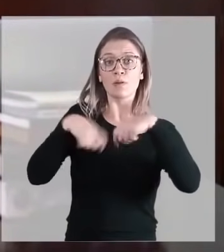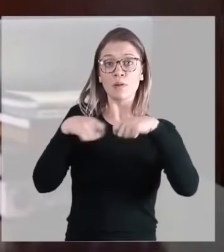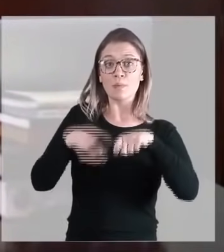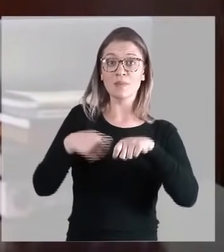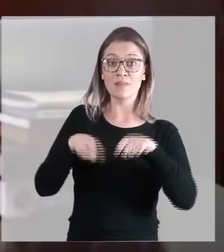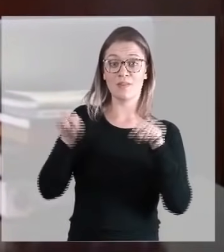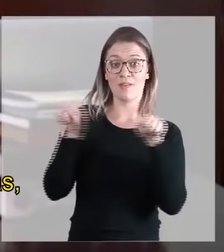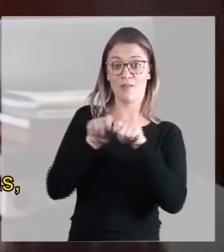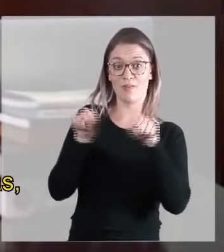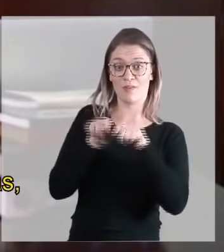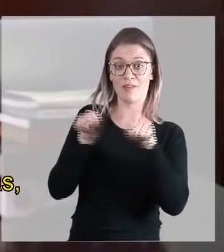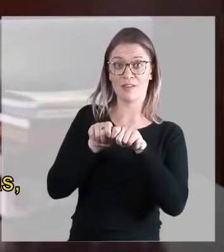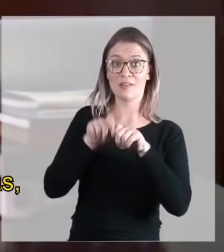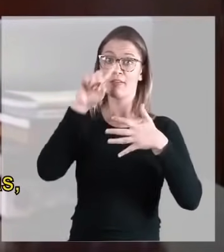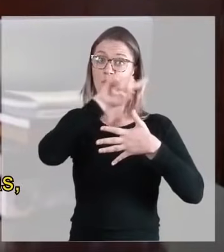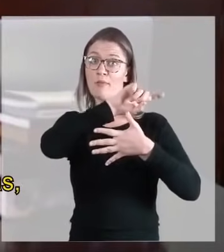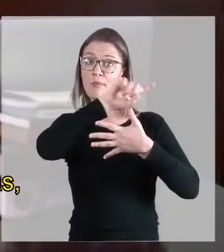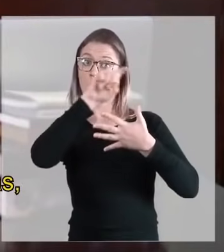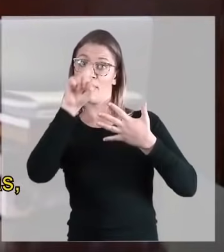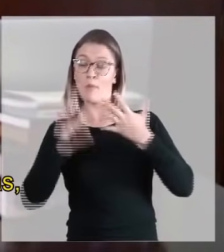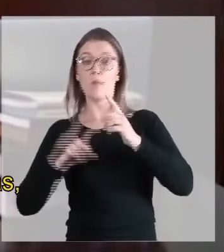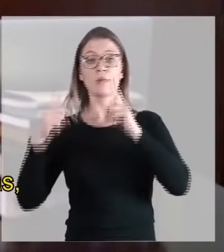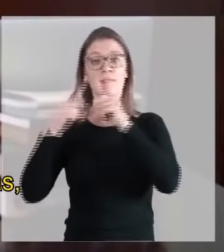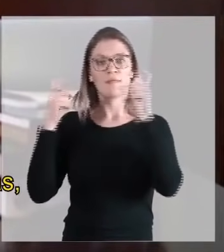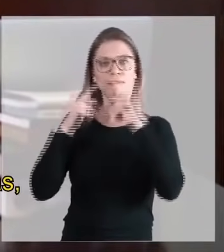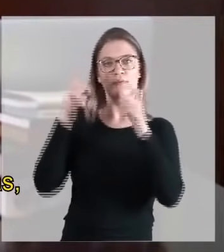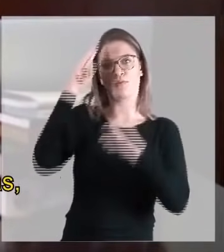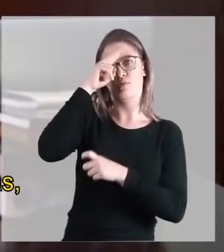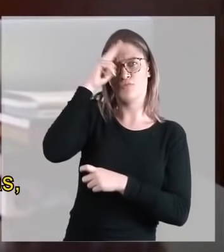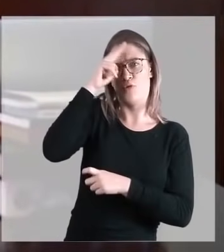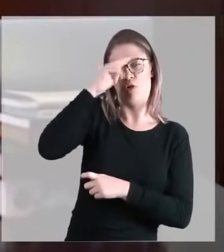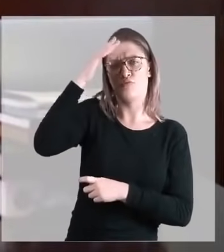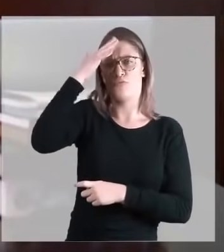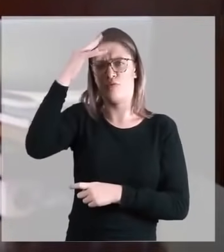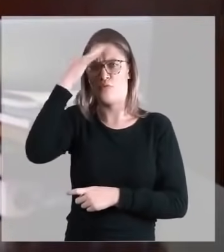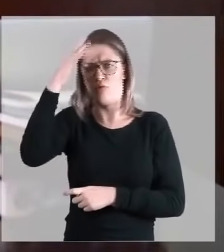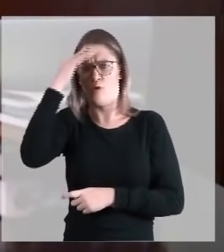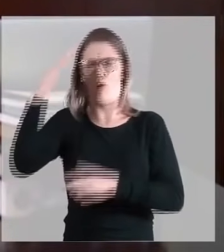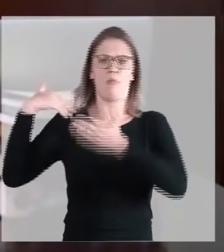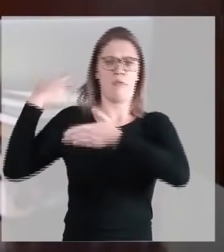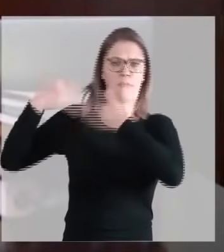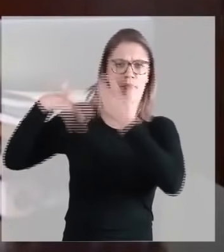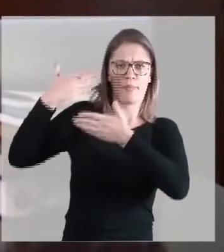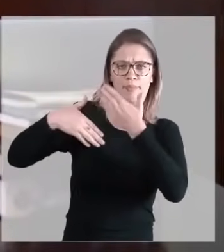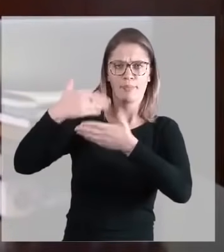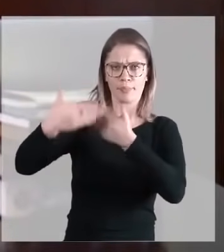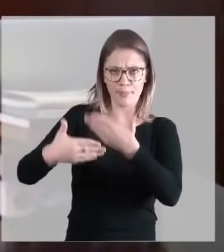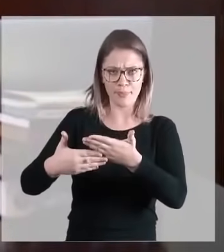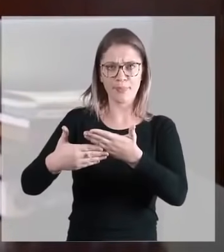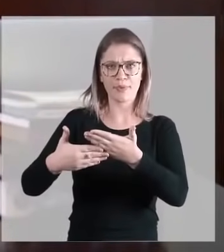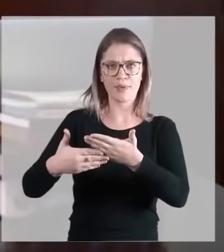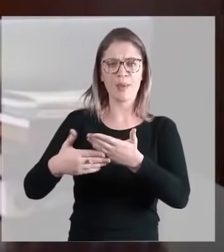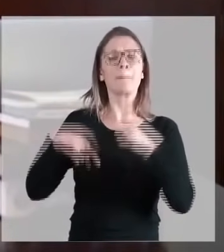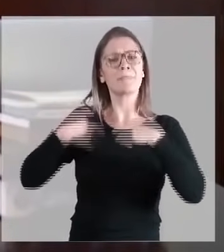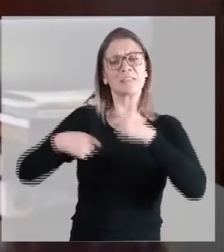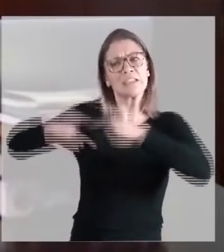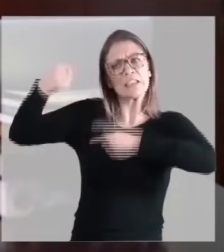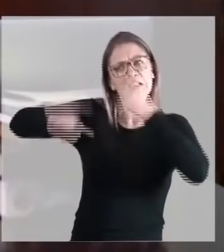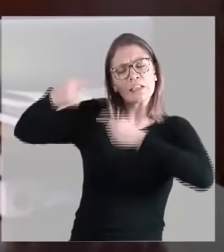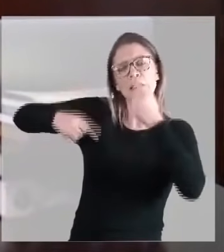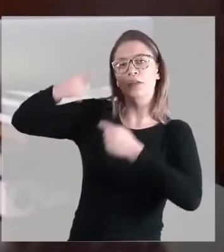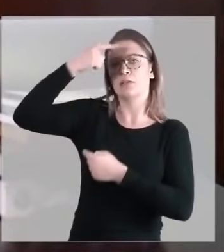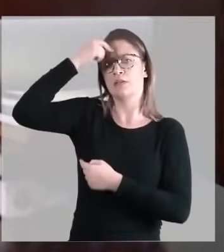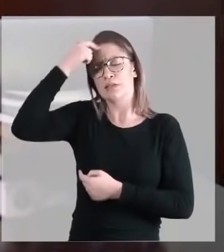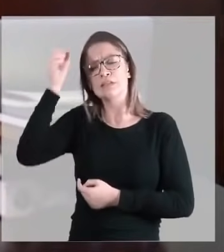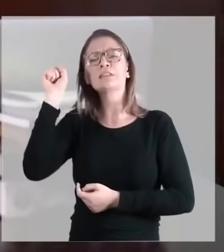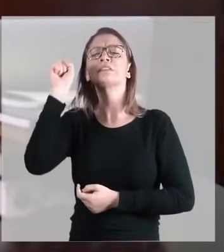ficar apenas dentro das hipóteses científicas, sociológicas, históricas, teóricas, que deveria ser debatido à exaustão dentro da universidade, sim, deve